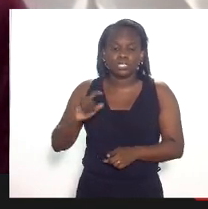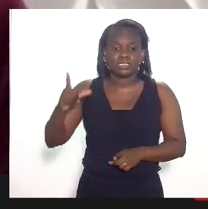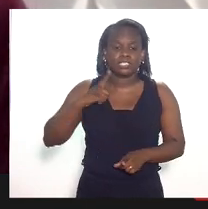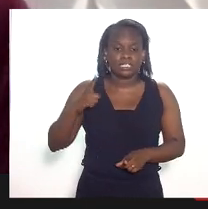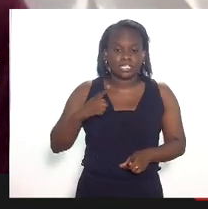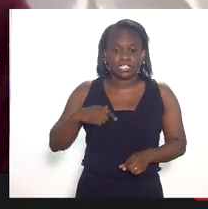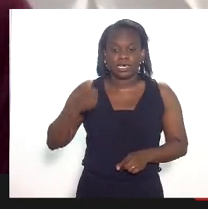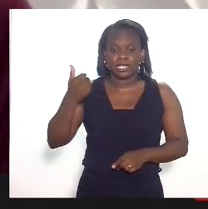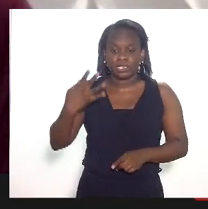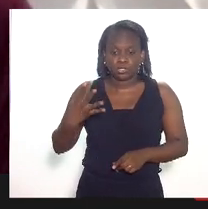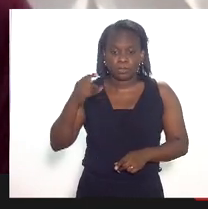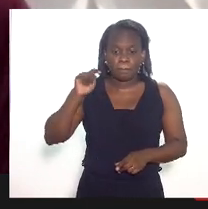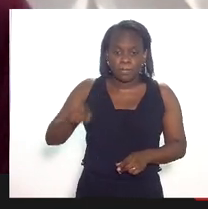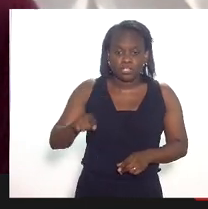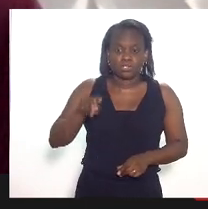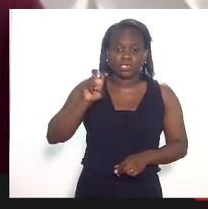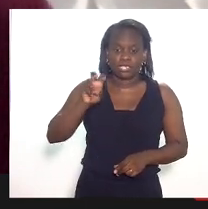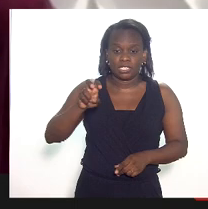existência de